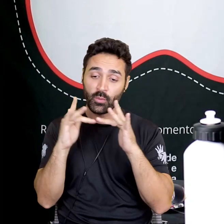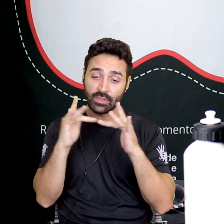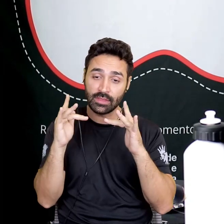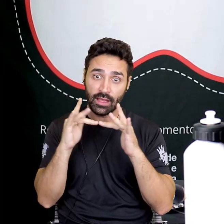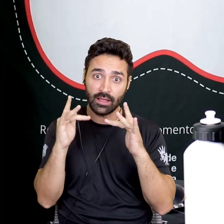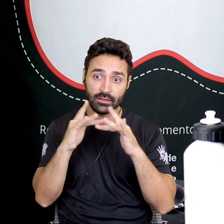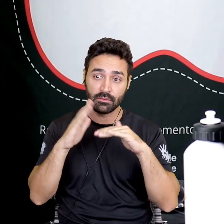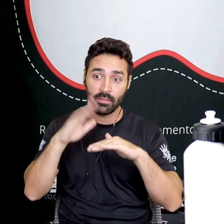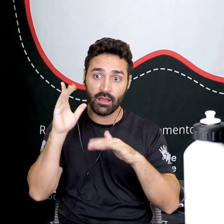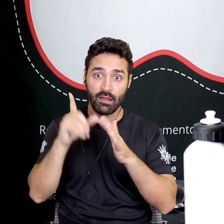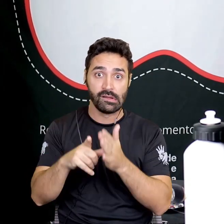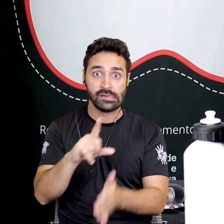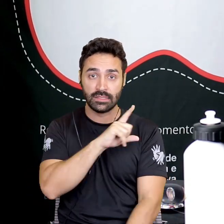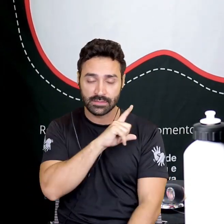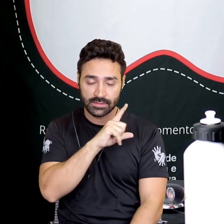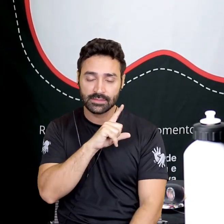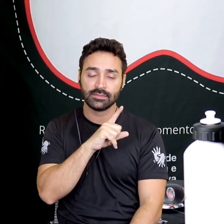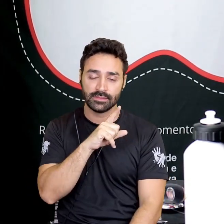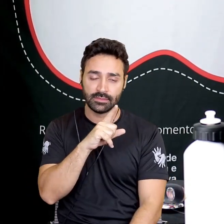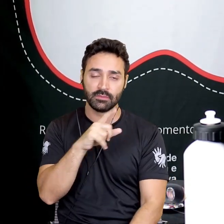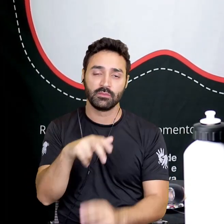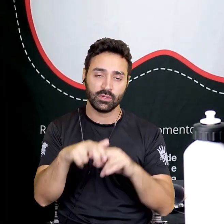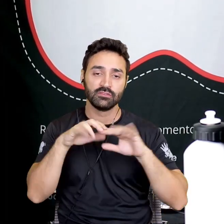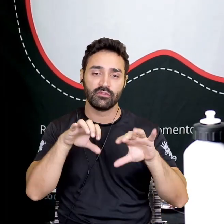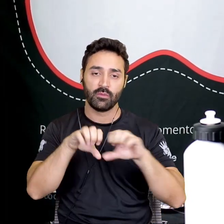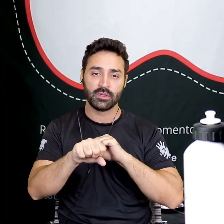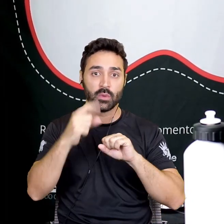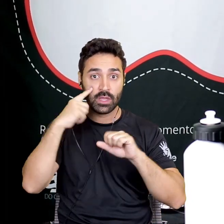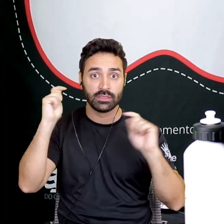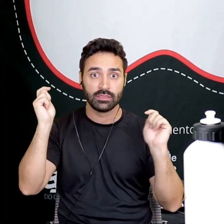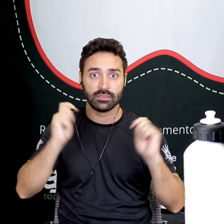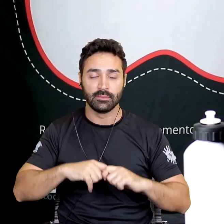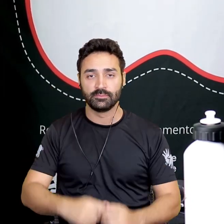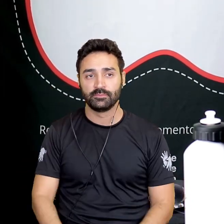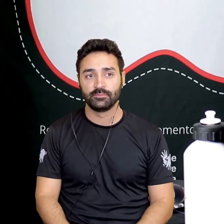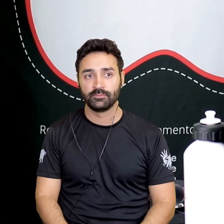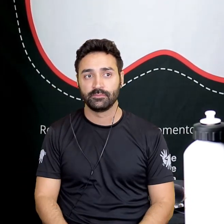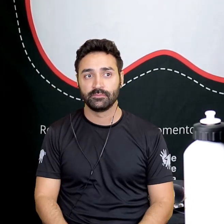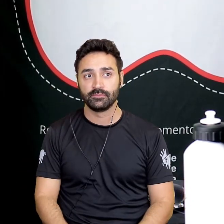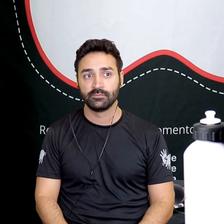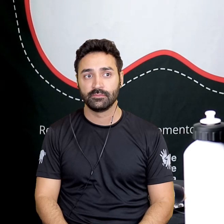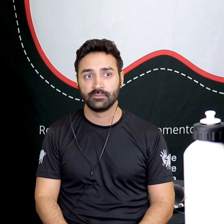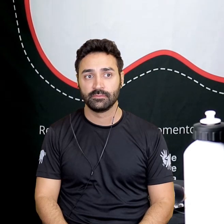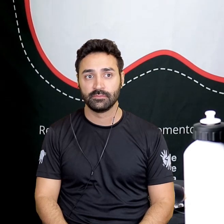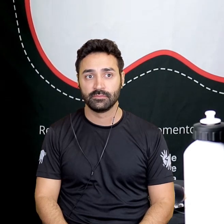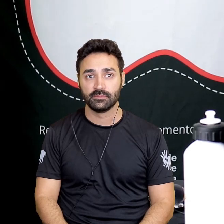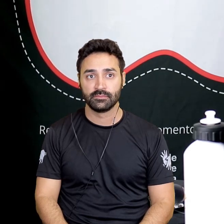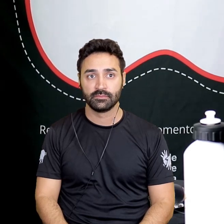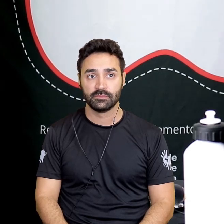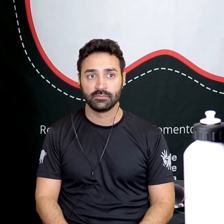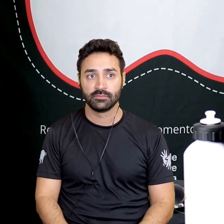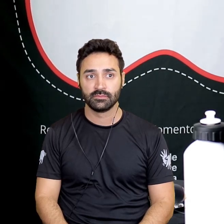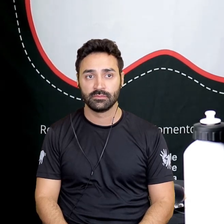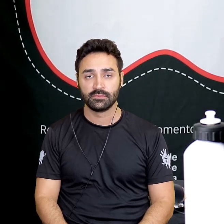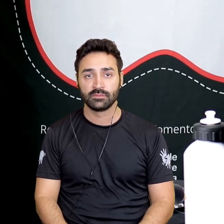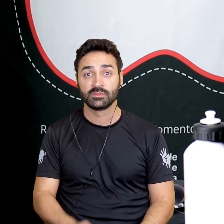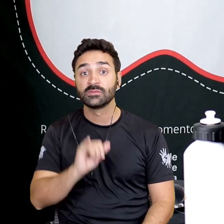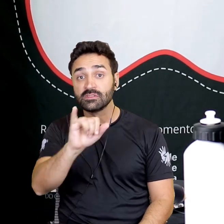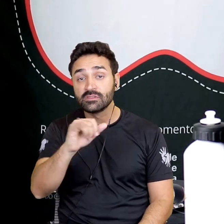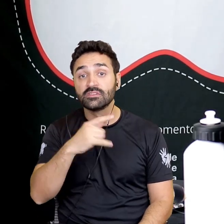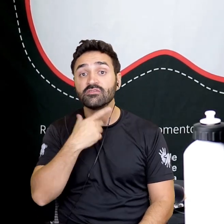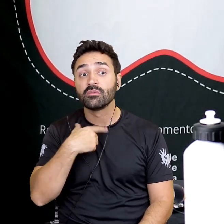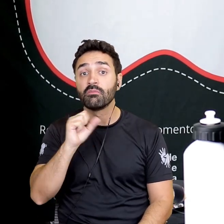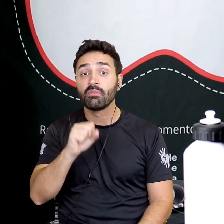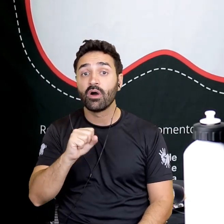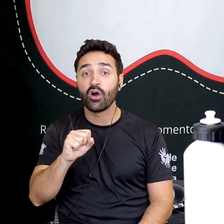o quanto antes, essa formação ela é viável. Certo? Podem fechar as câmeras, quem quiser. Pessoal, quem quiser pode fechar